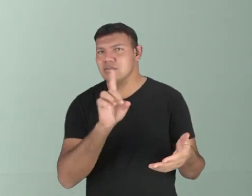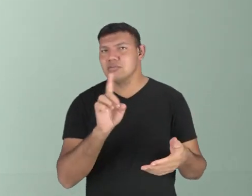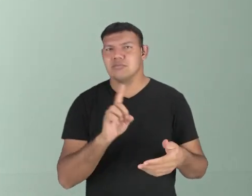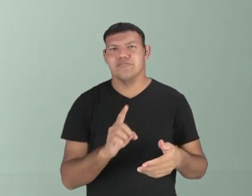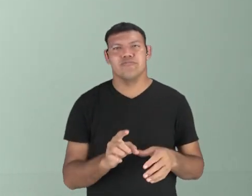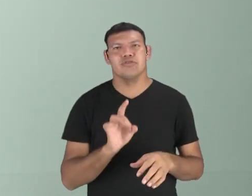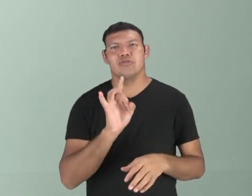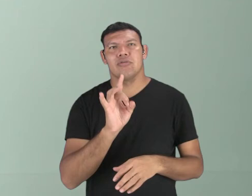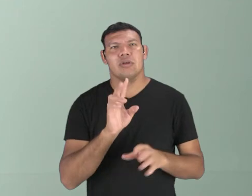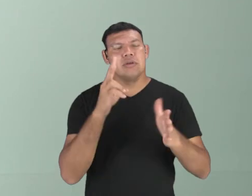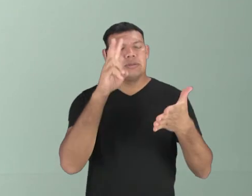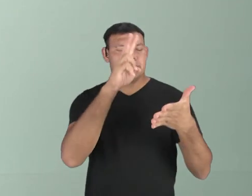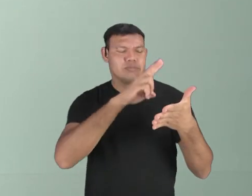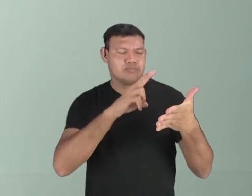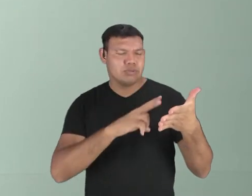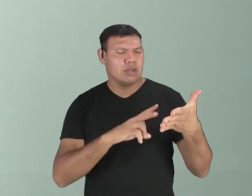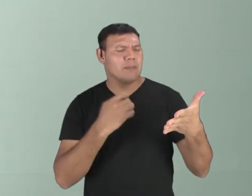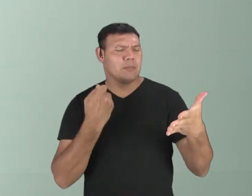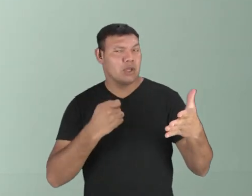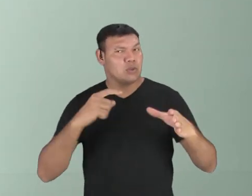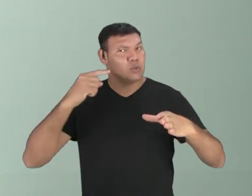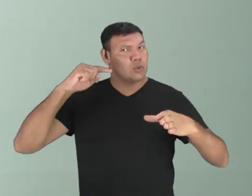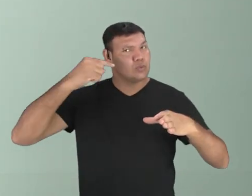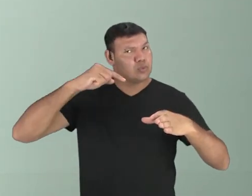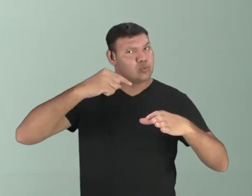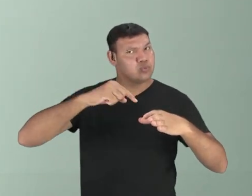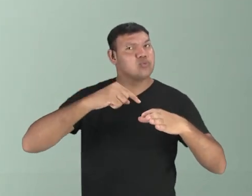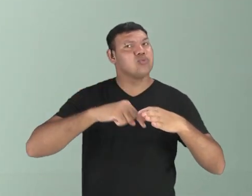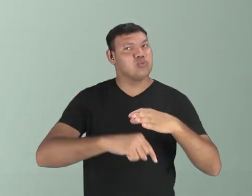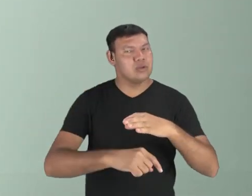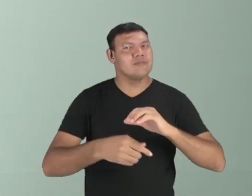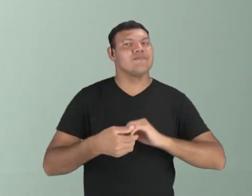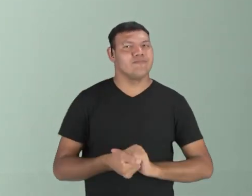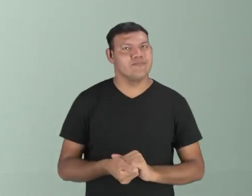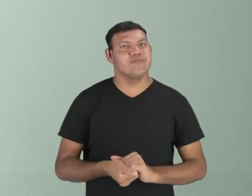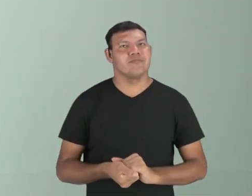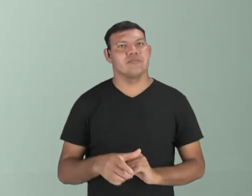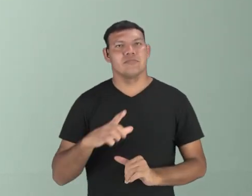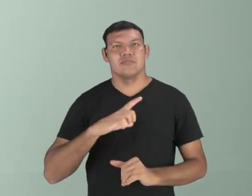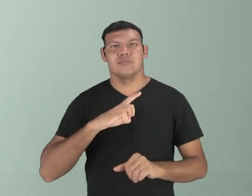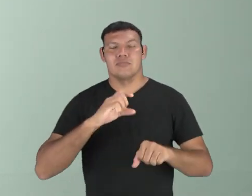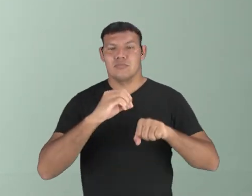não é só a primeira leitura. A gente tem que trazer outros conhecimentos.